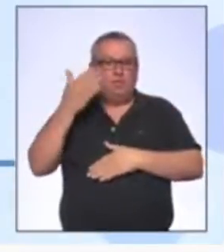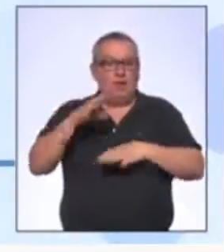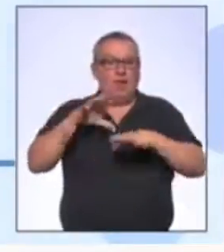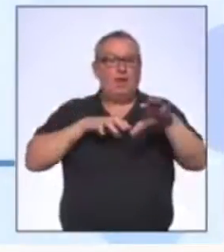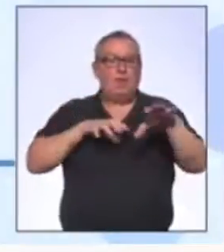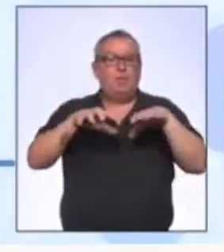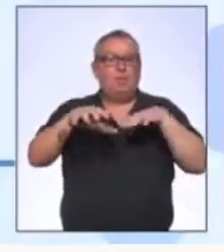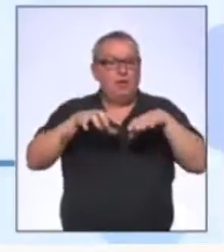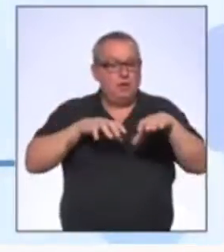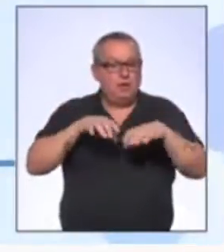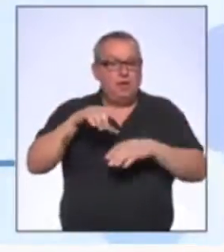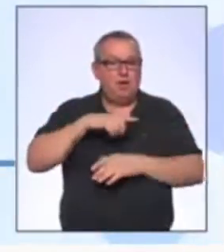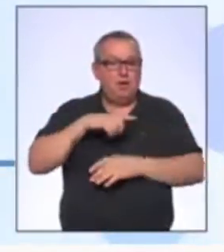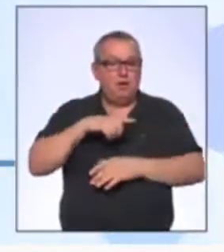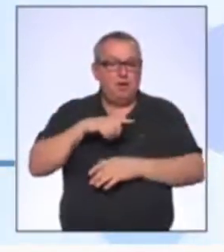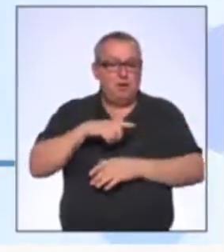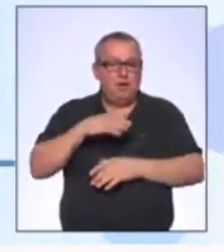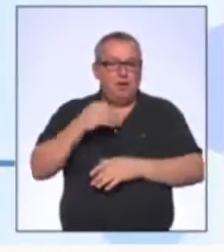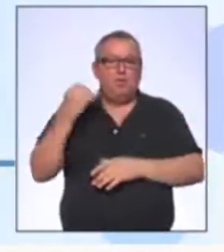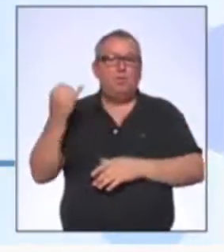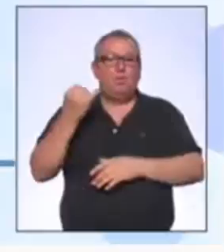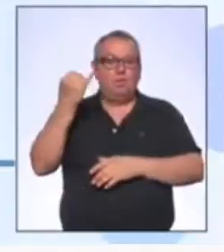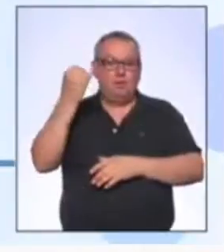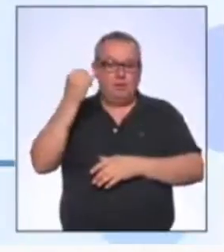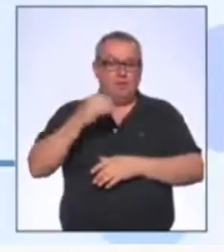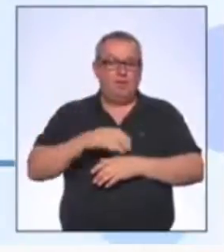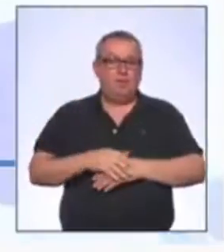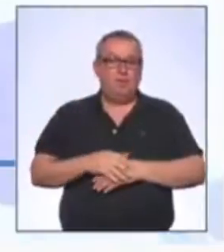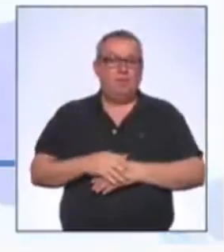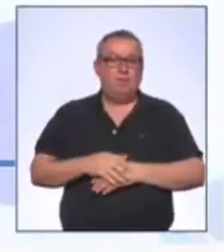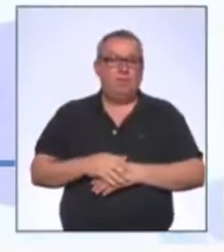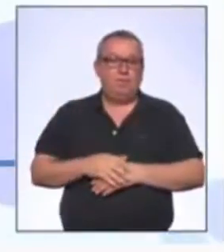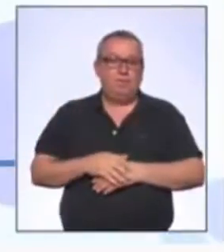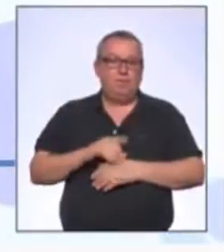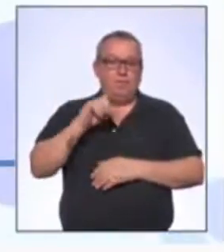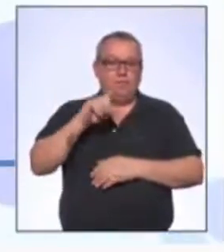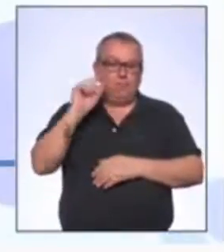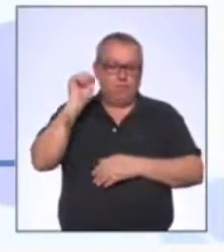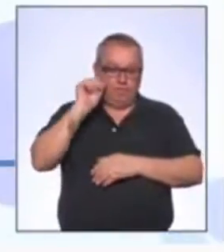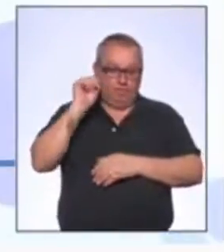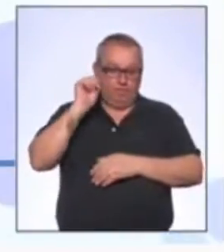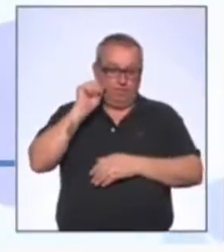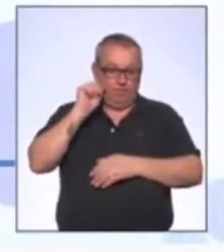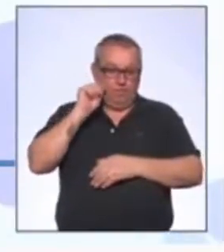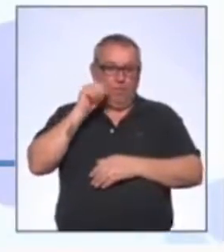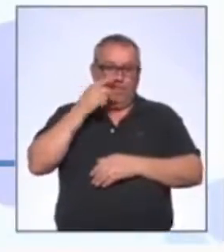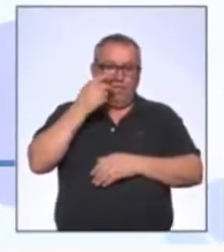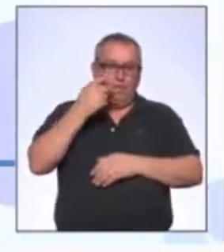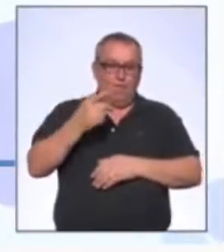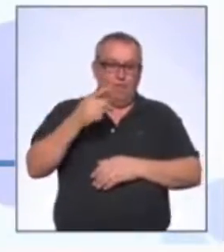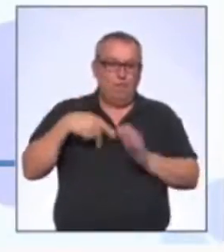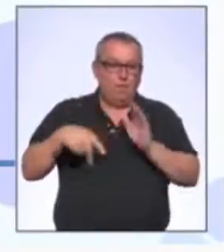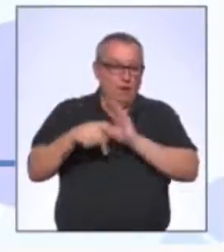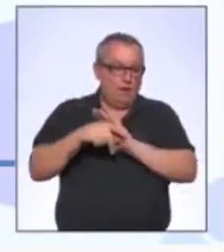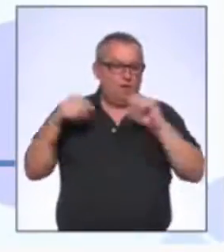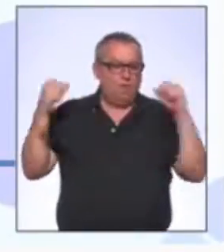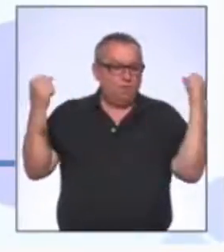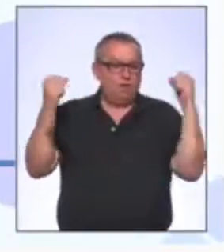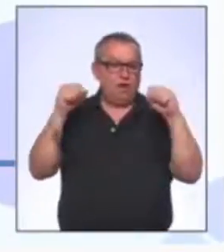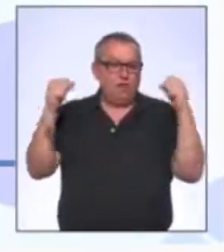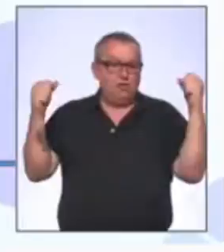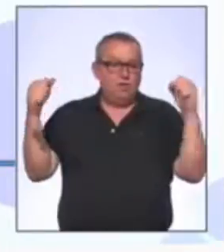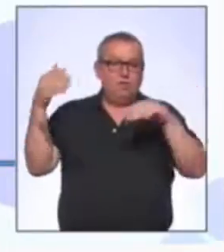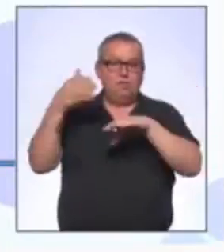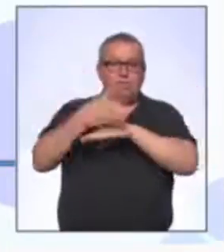mobilidade que vocês têm é isso é muito importante viu galera essa atleta que a professora juliana tá falando da ginástica e ela